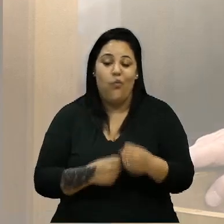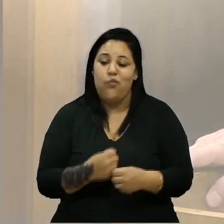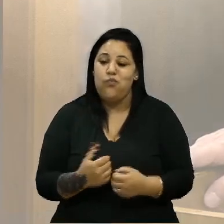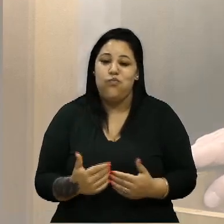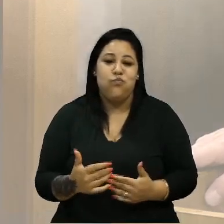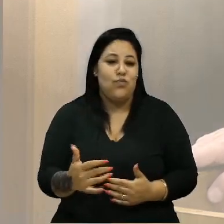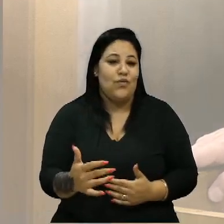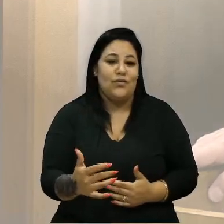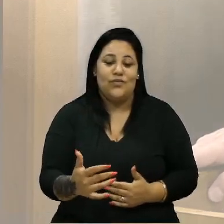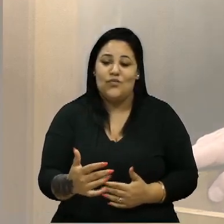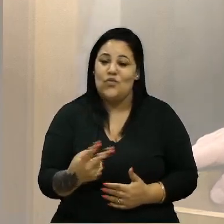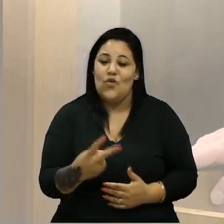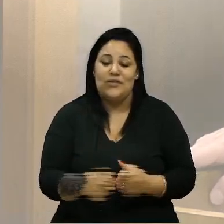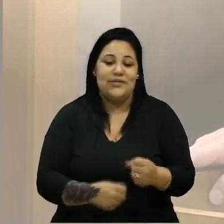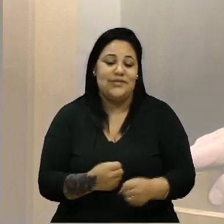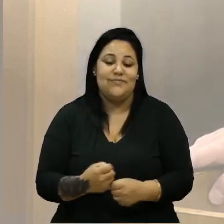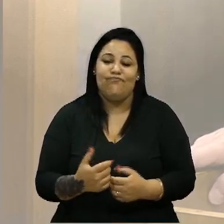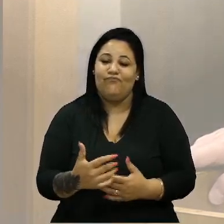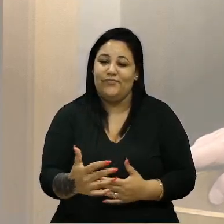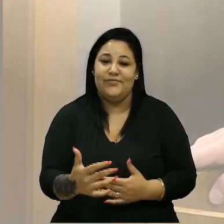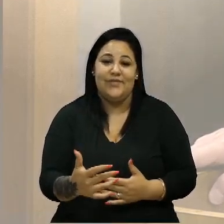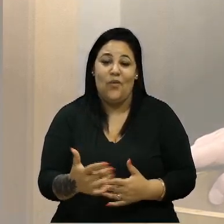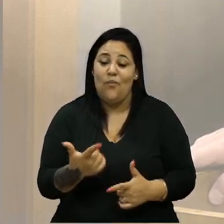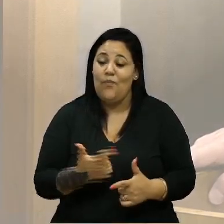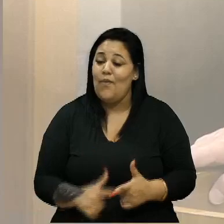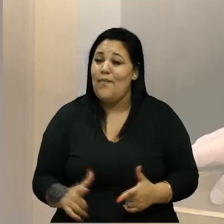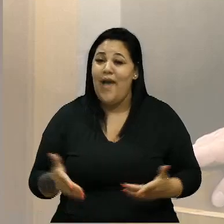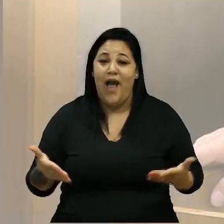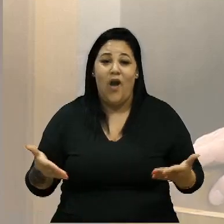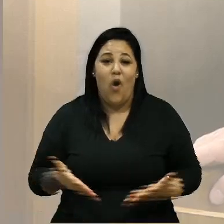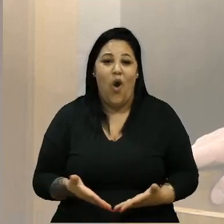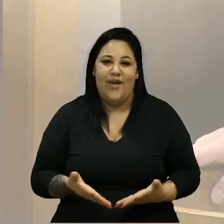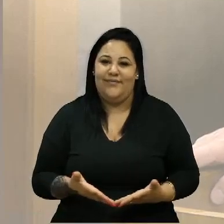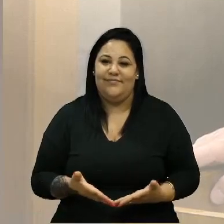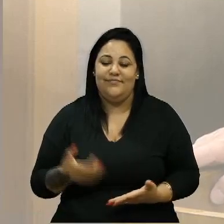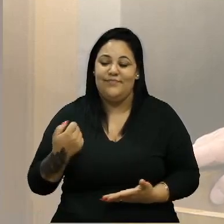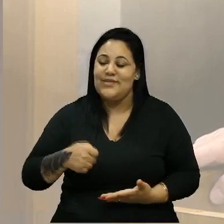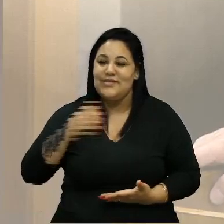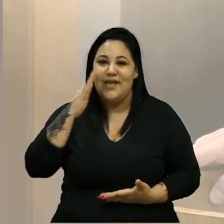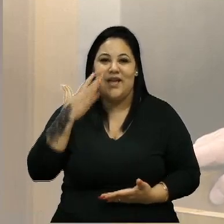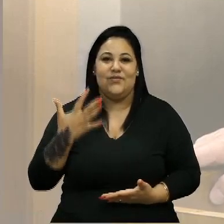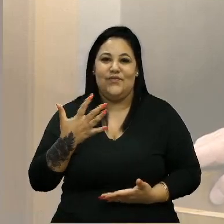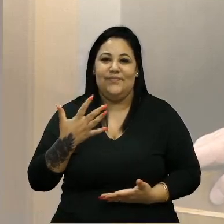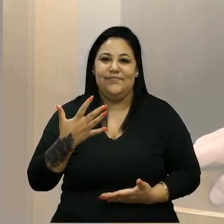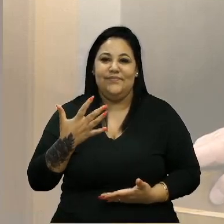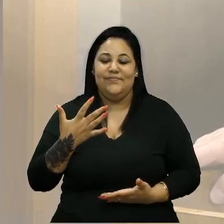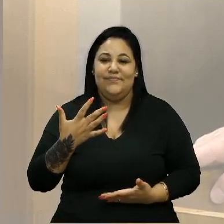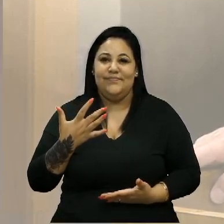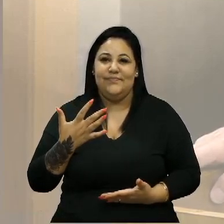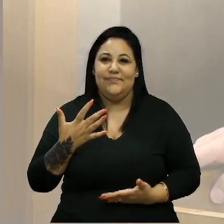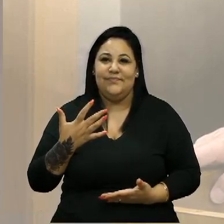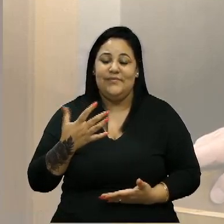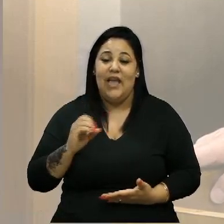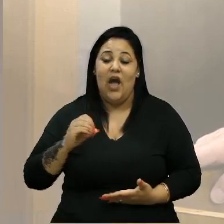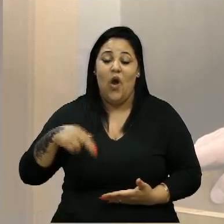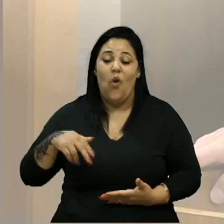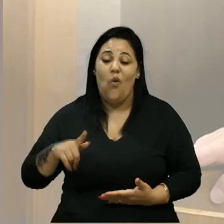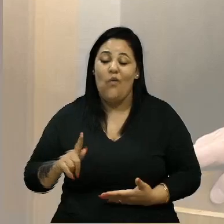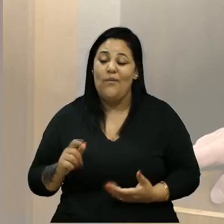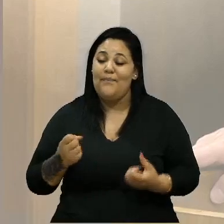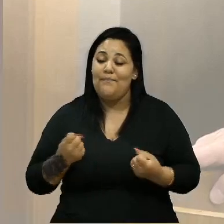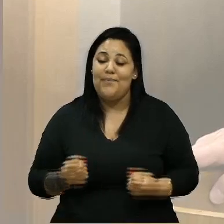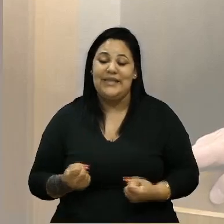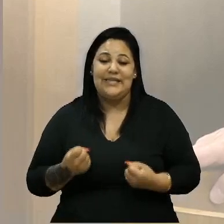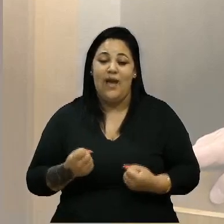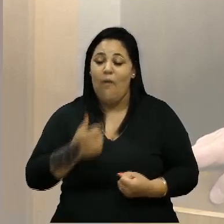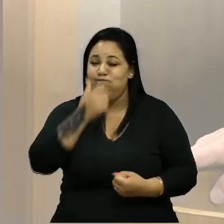problema não é daqui 2 anos, o problema é já, tem que ser resolvido. E as ONGs estão sobrecarregadas, muitas estão